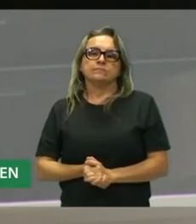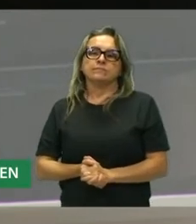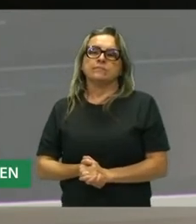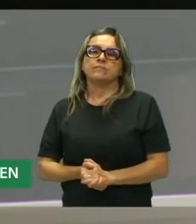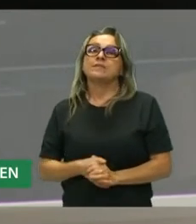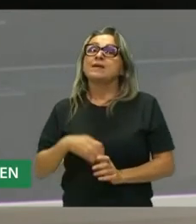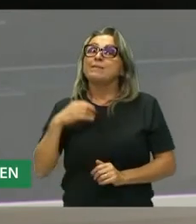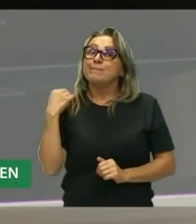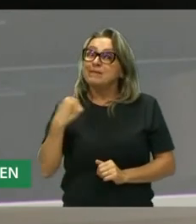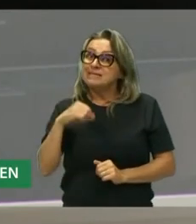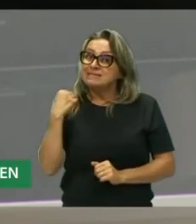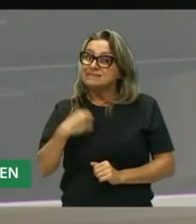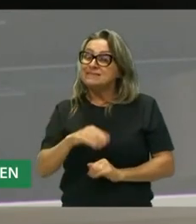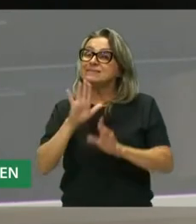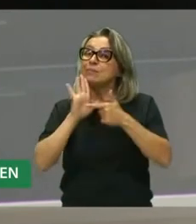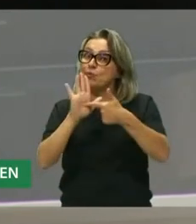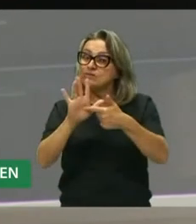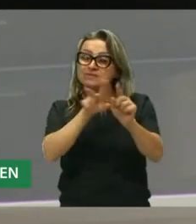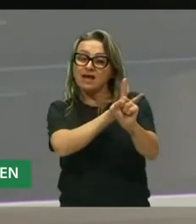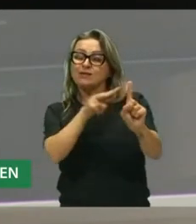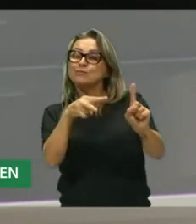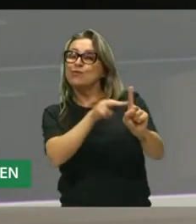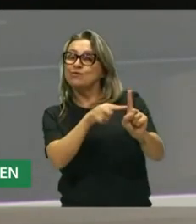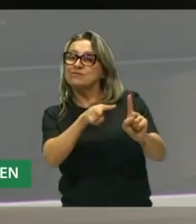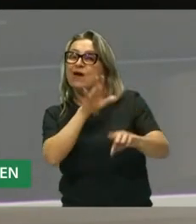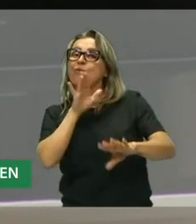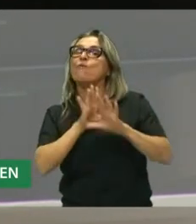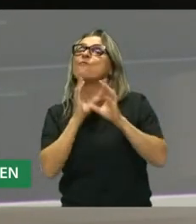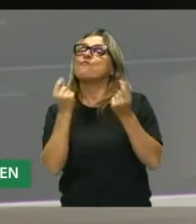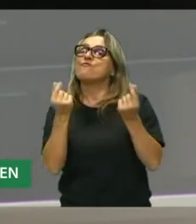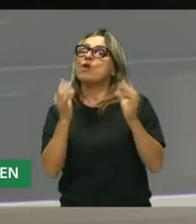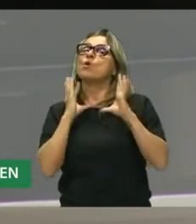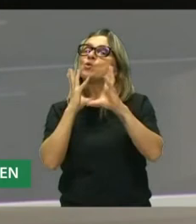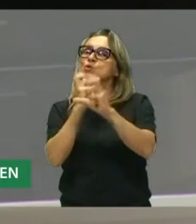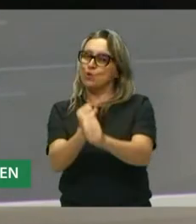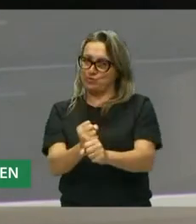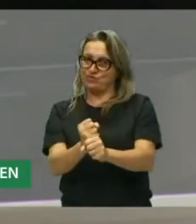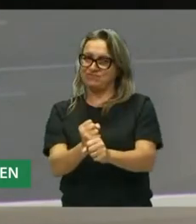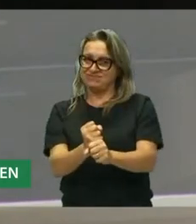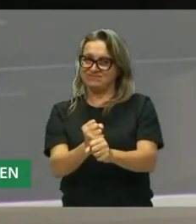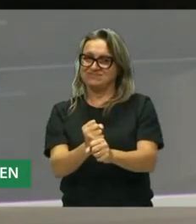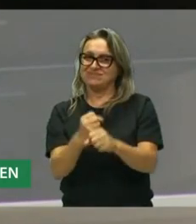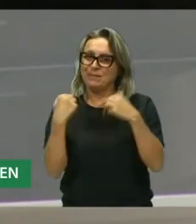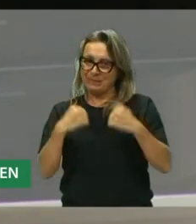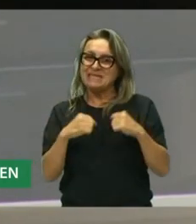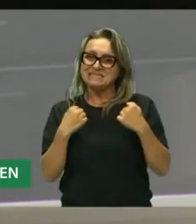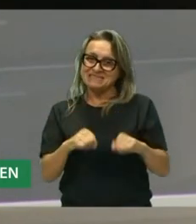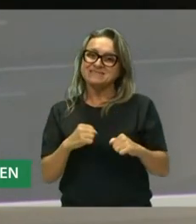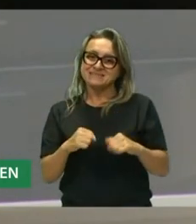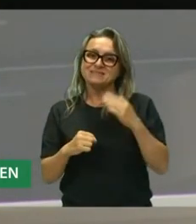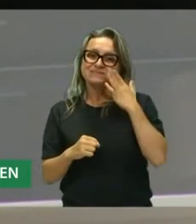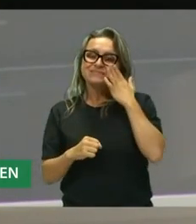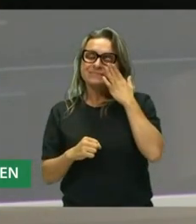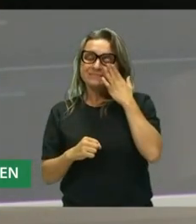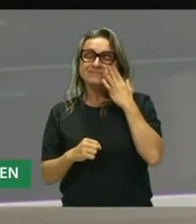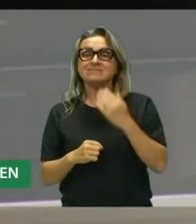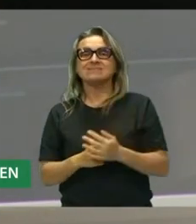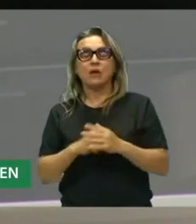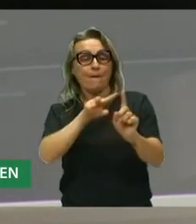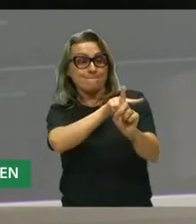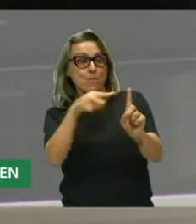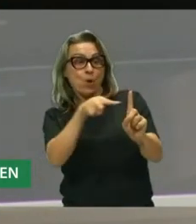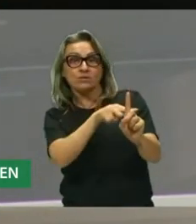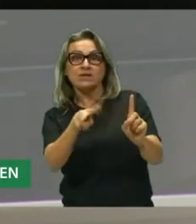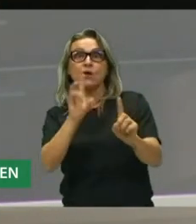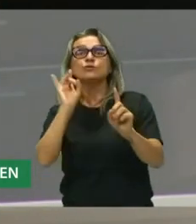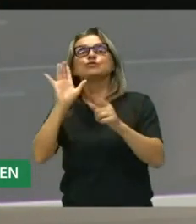aparecer no portal da transparência. Eu sei que não é um dado público, né, porque é uma receita própria do hospital, mas como a irmã mesmo já tomou